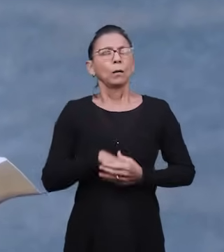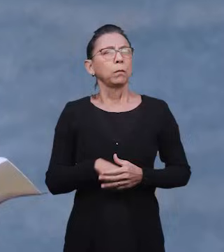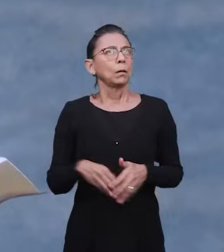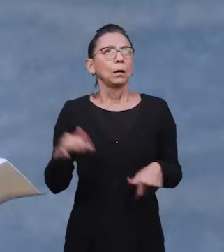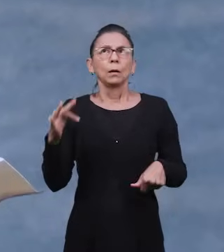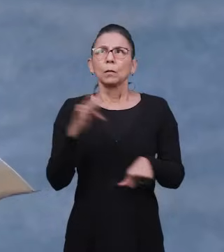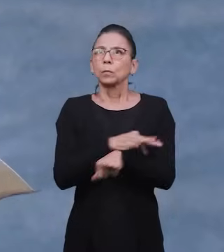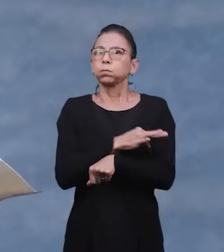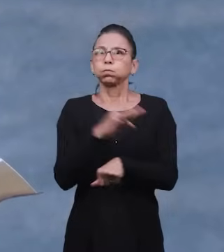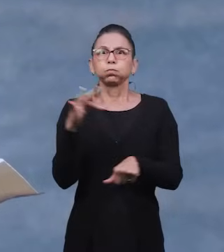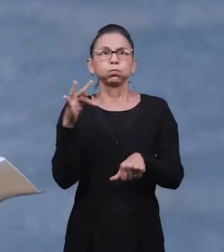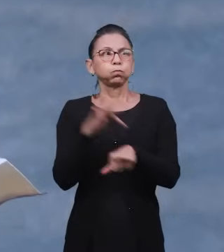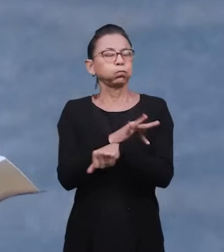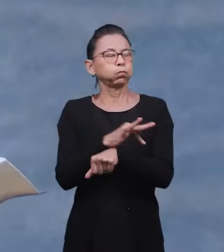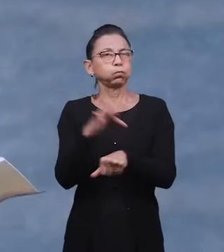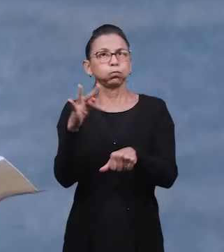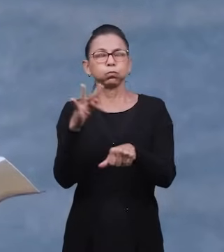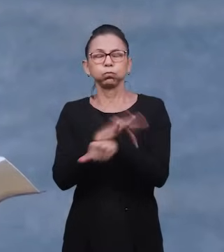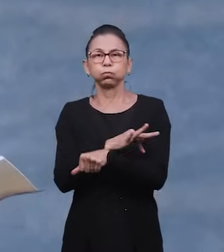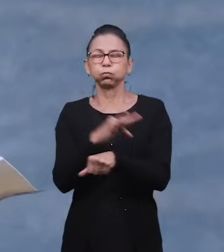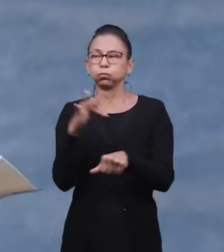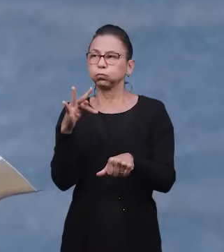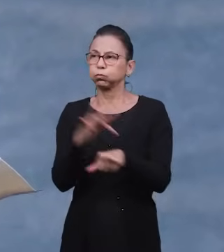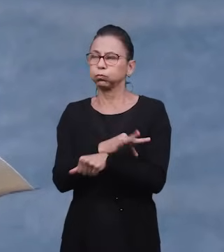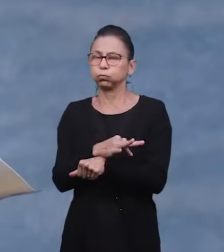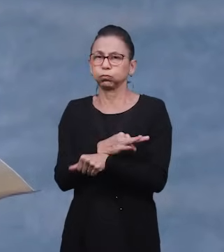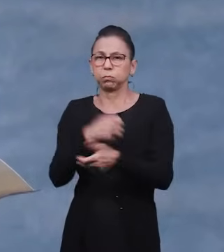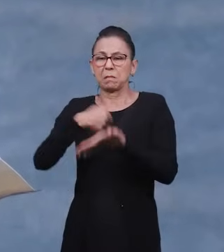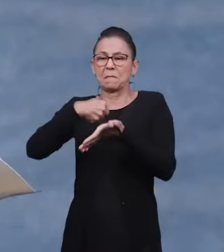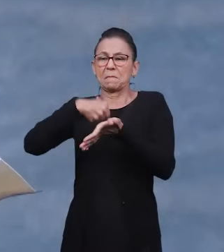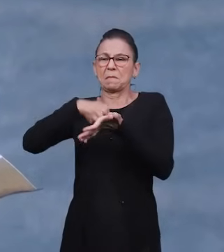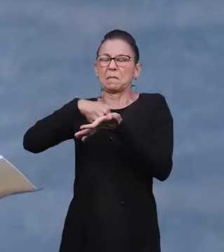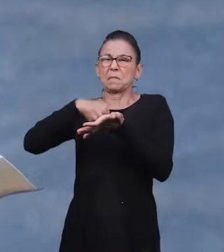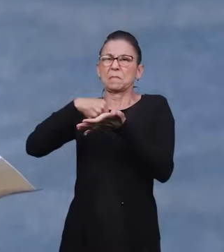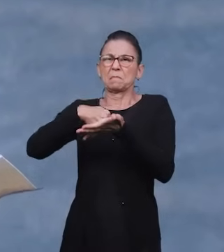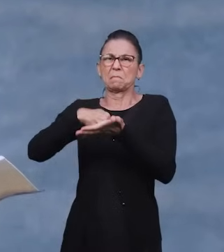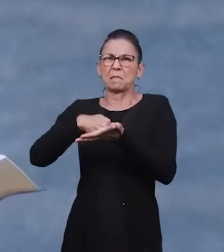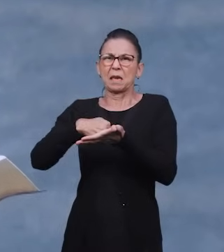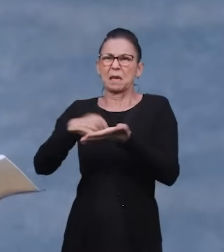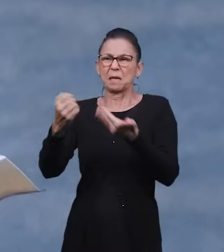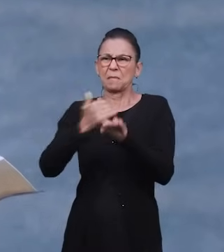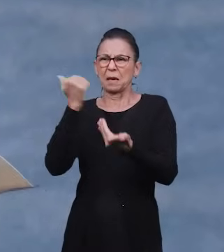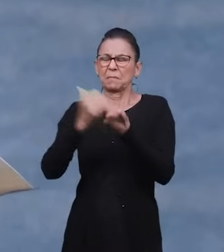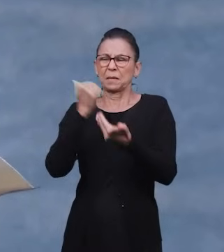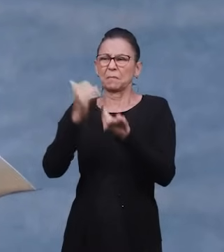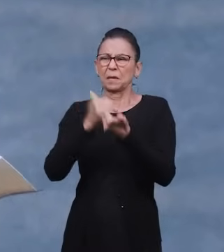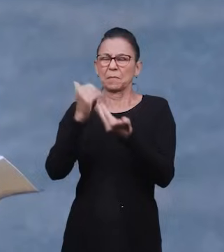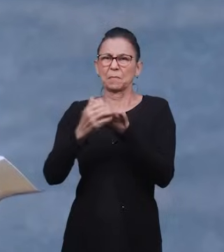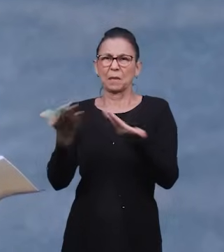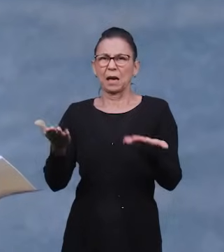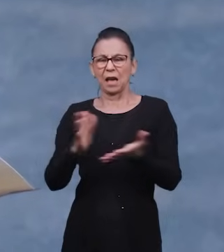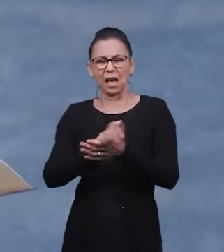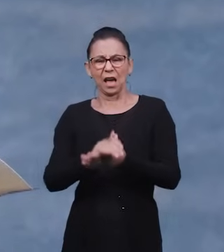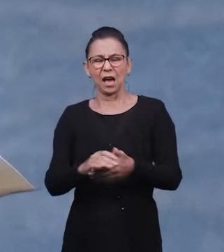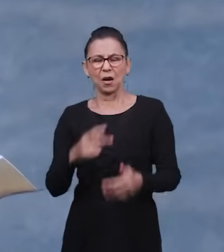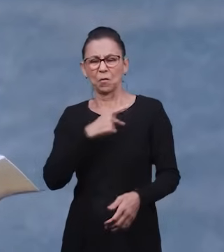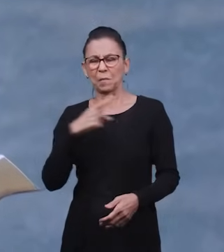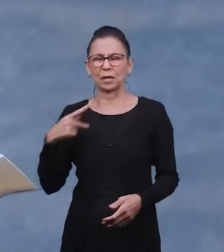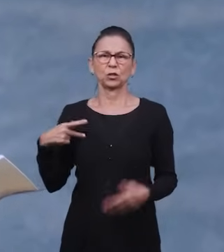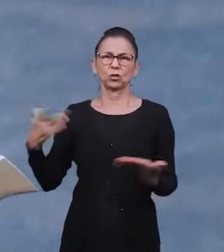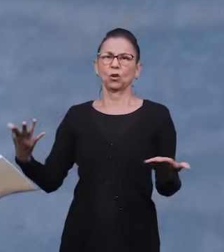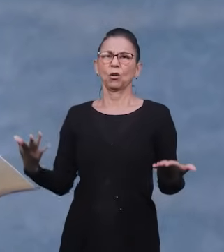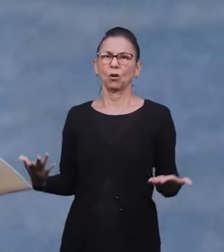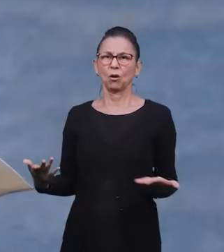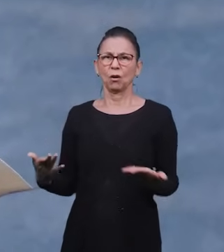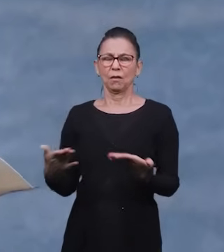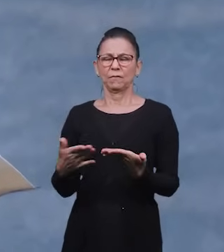não suporto mais ser repreendido, eu já não aceito mais receber a repreensão do ministério, eu sou um homem adulto,